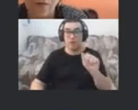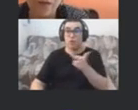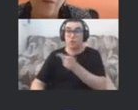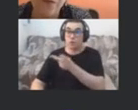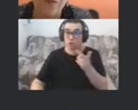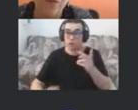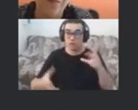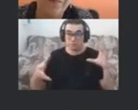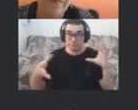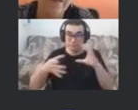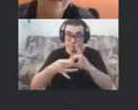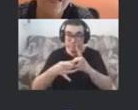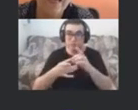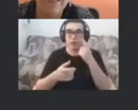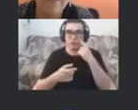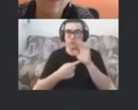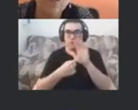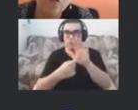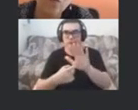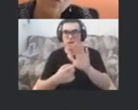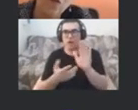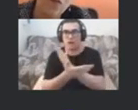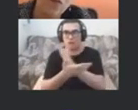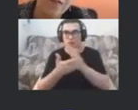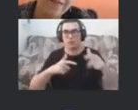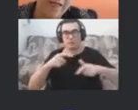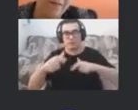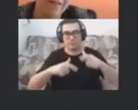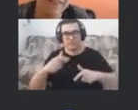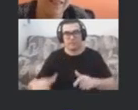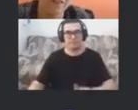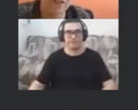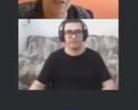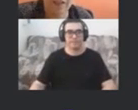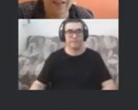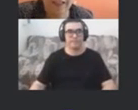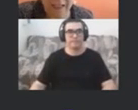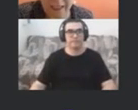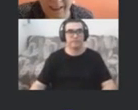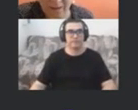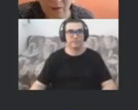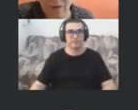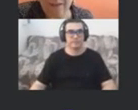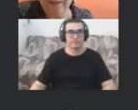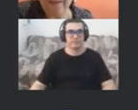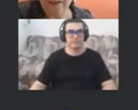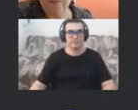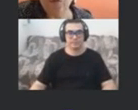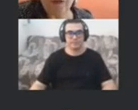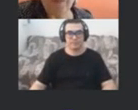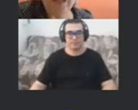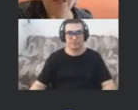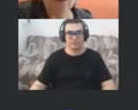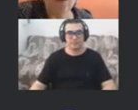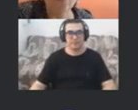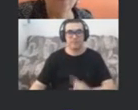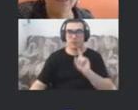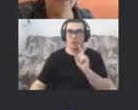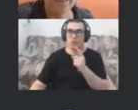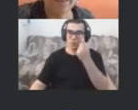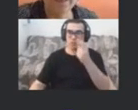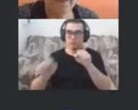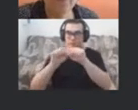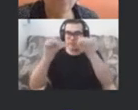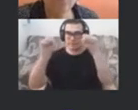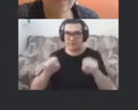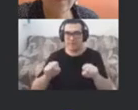estamos desenvolvendo com isso. Bem, um dos nossos sistemas que nós iniciamos no